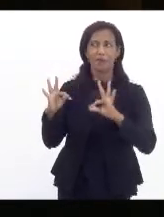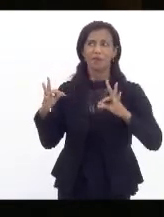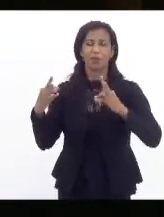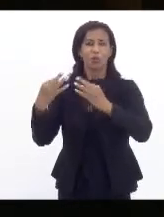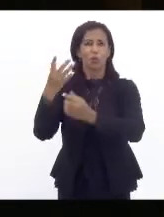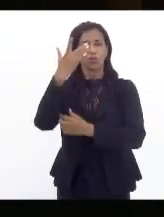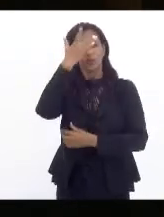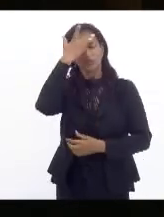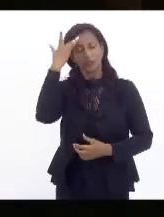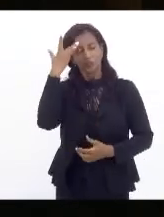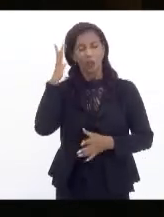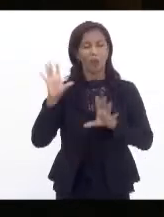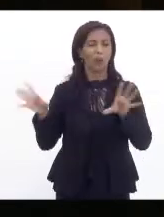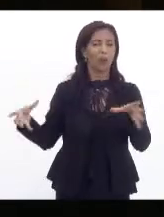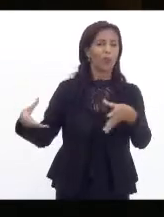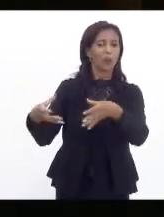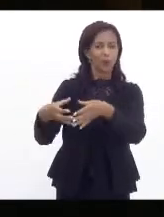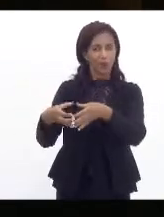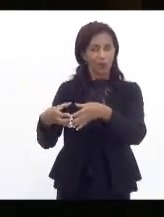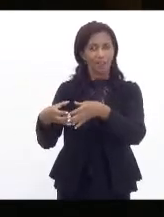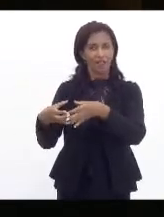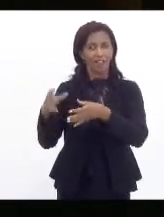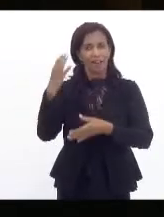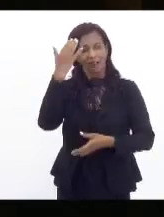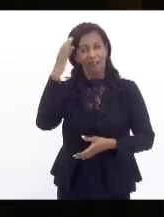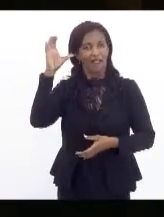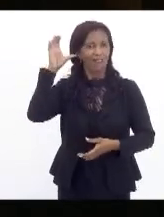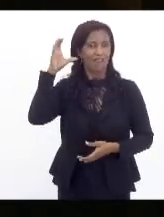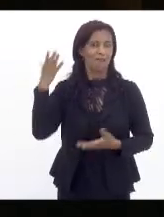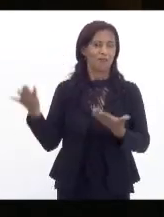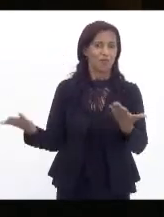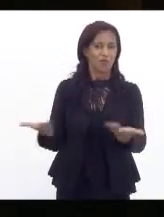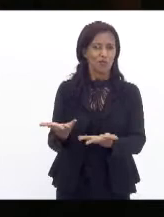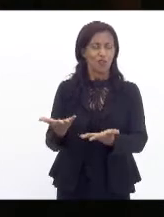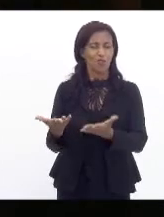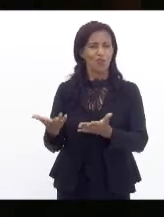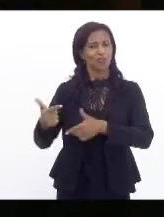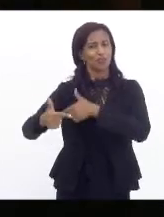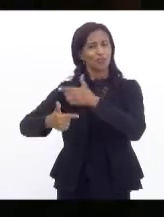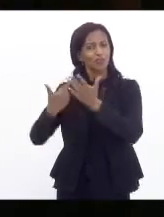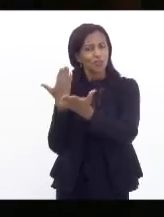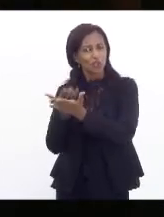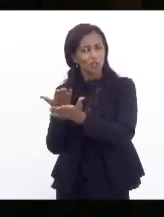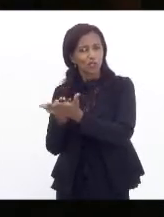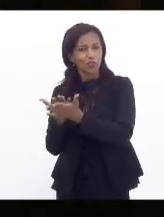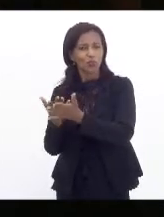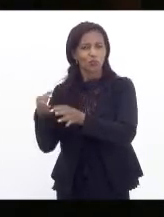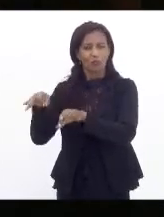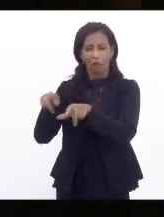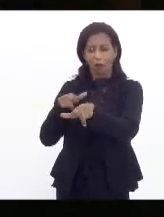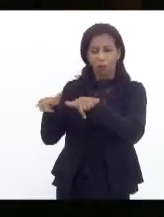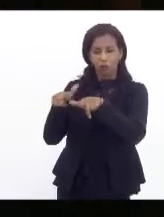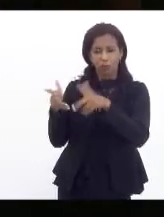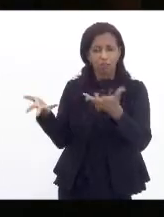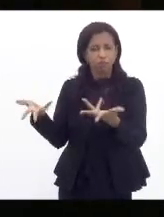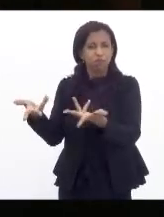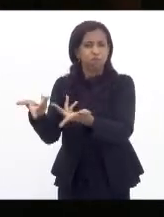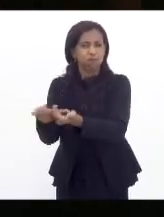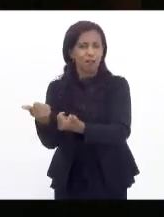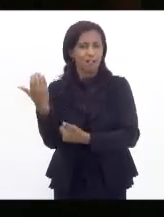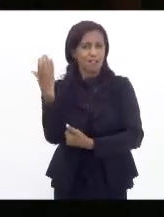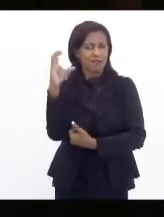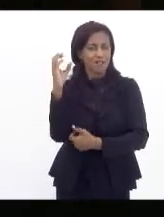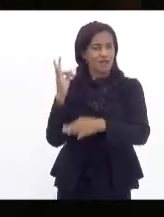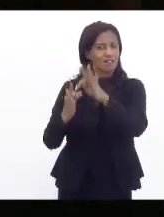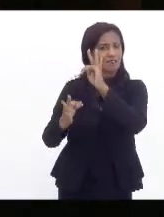aquelas, a comunidade acadêmica que hoje professam na UF um trabalho de excelência para a ciência,